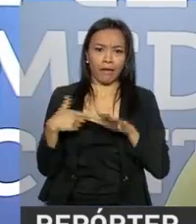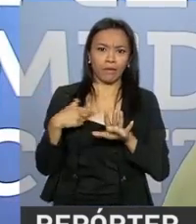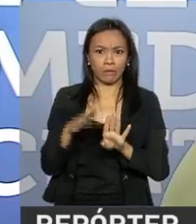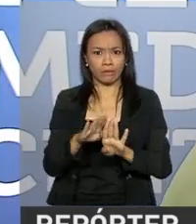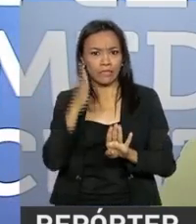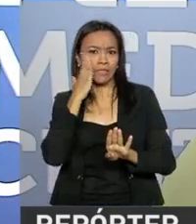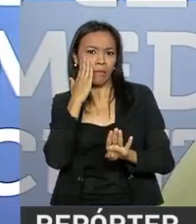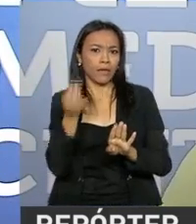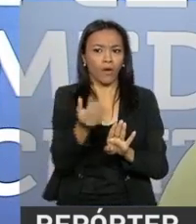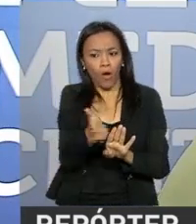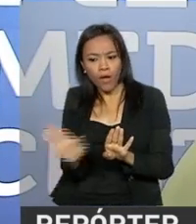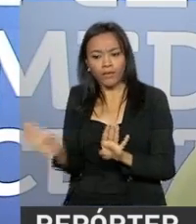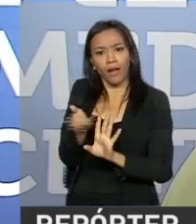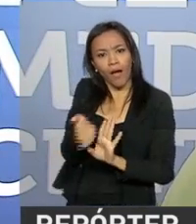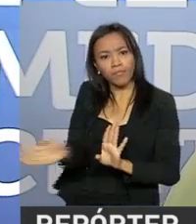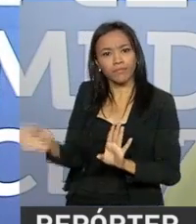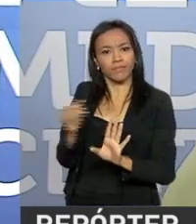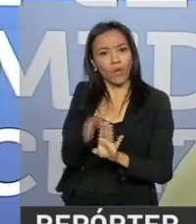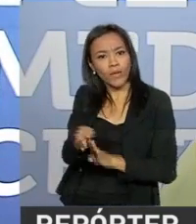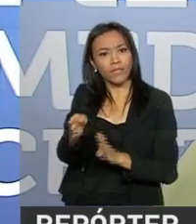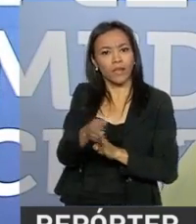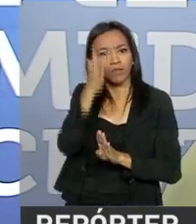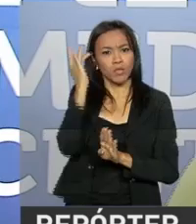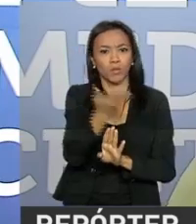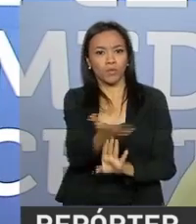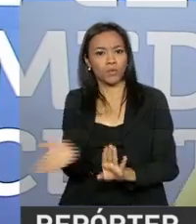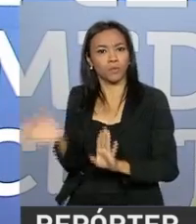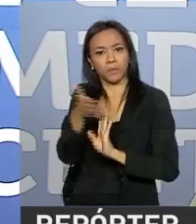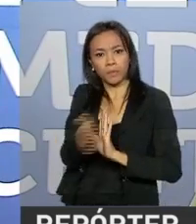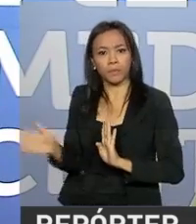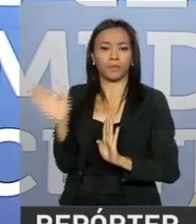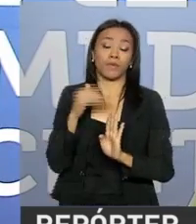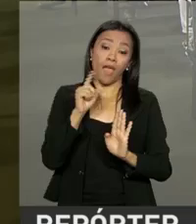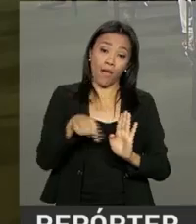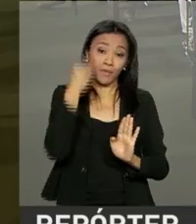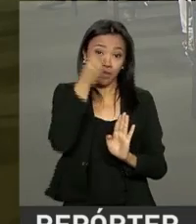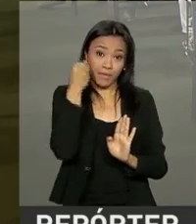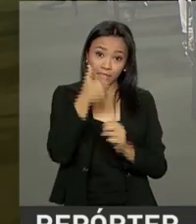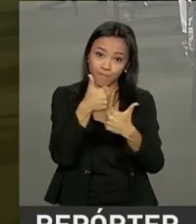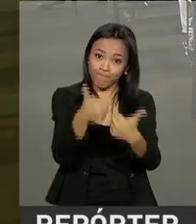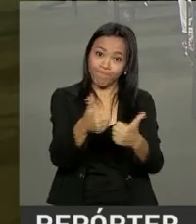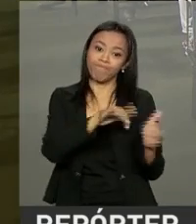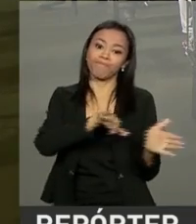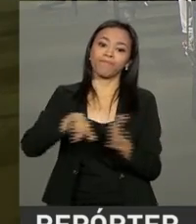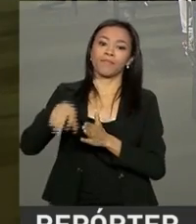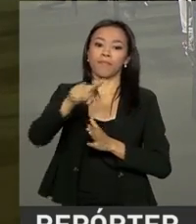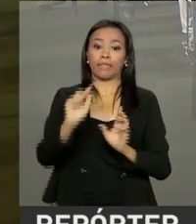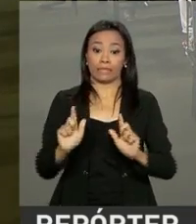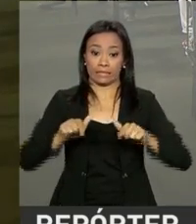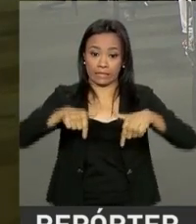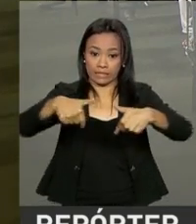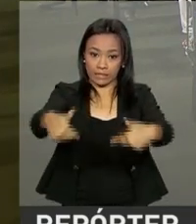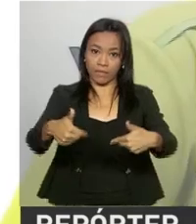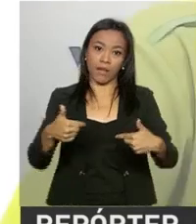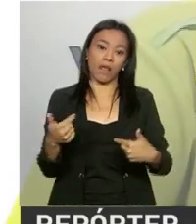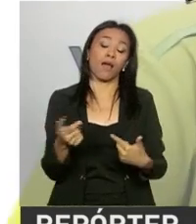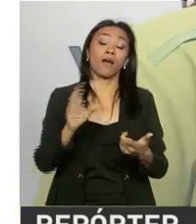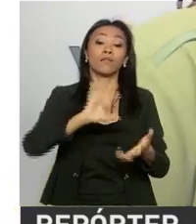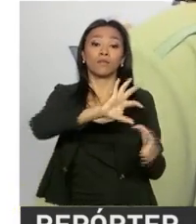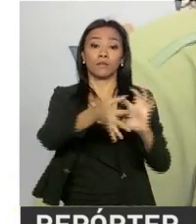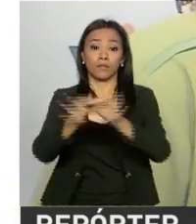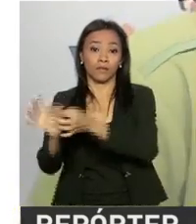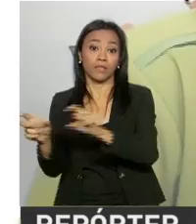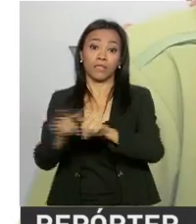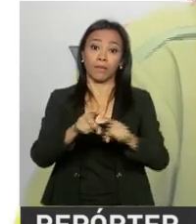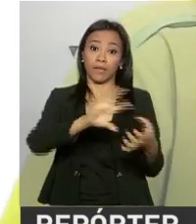e conseguir fazer com que isso seja uma melhor experiência para todo mundo. Para atuar nas Olimpíadas e Paralimpíadas, os